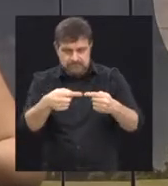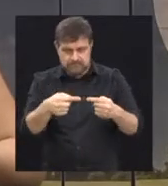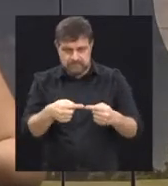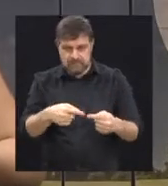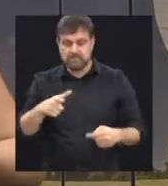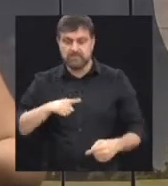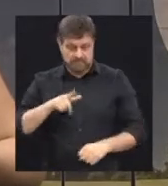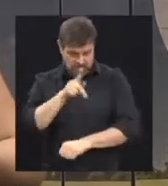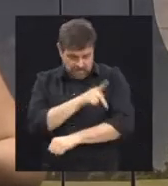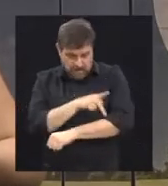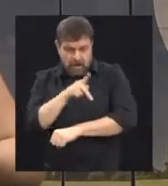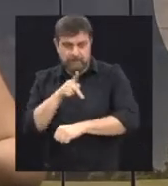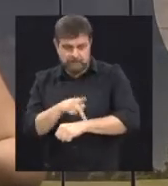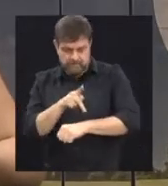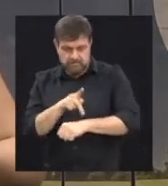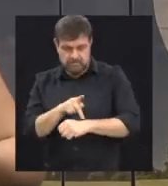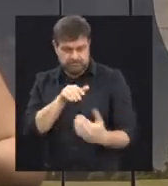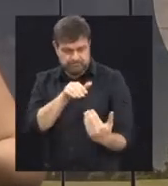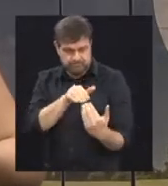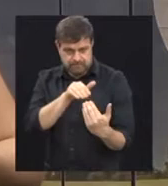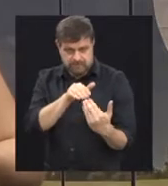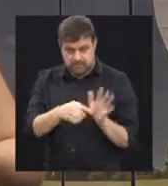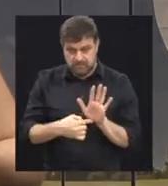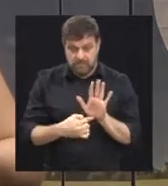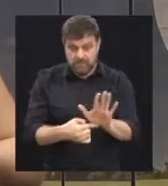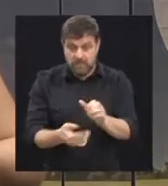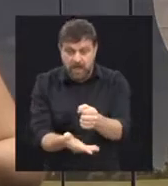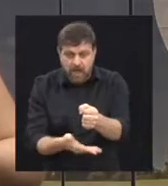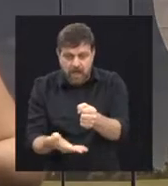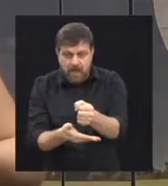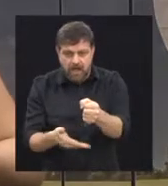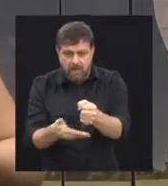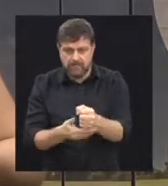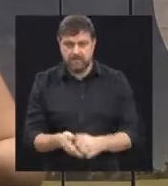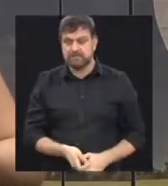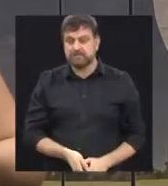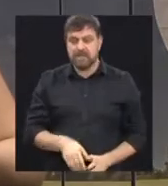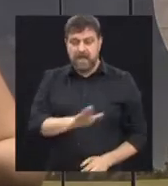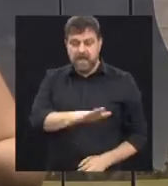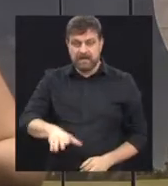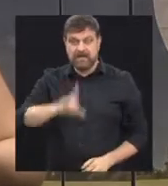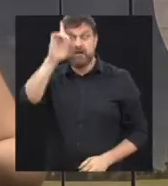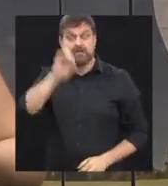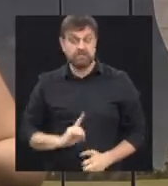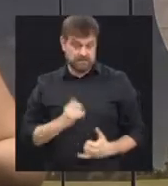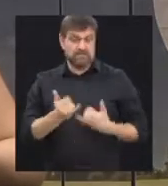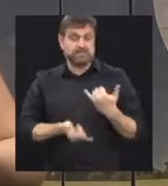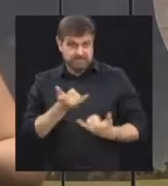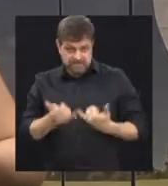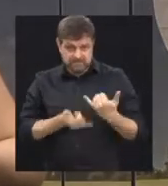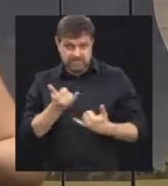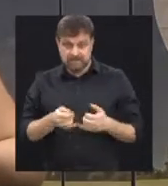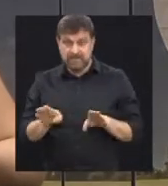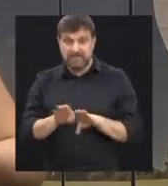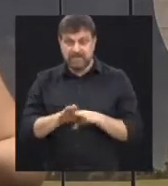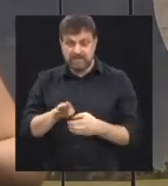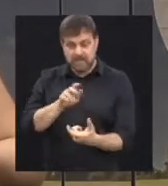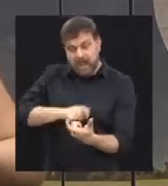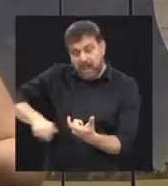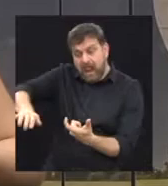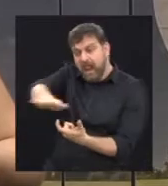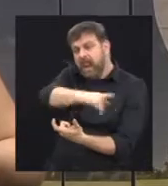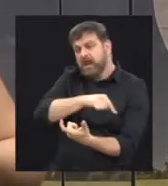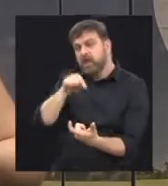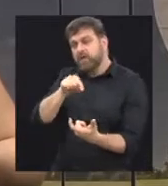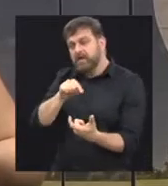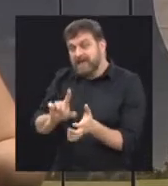né? Elas incluem a nossa pedagogia, que ela traz na essência a garantia do direito da criança de brincar e o